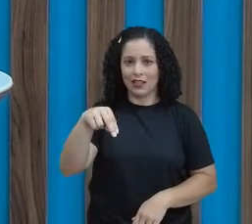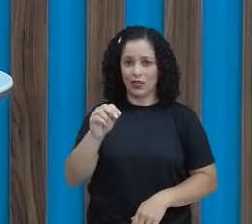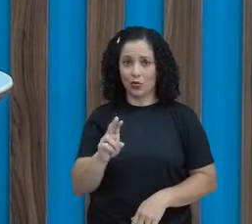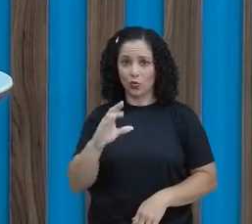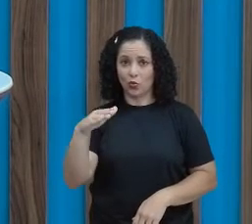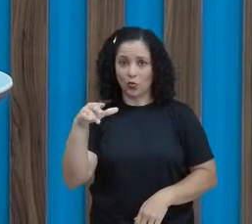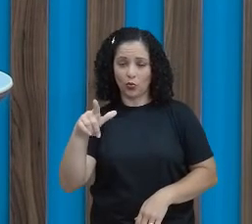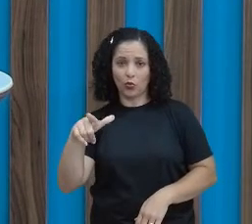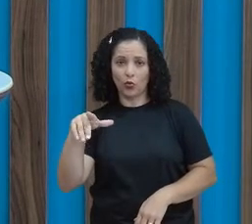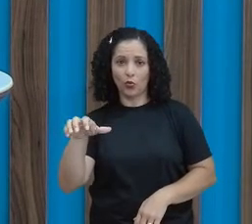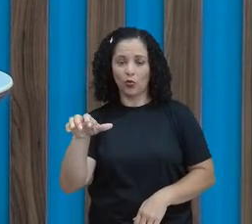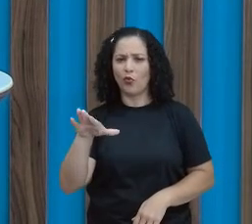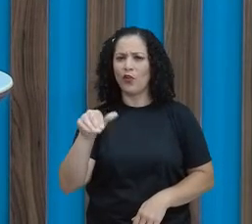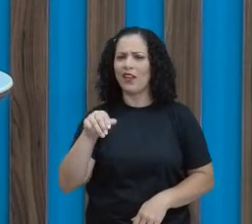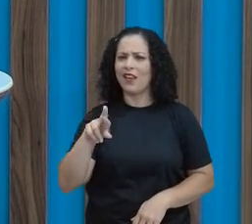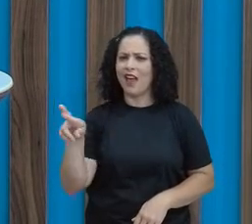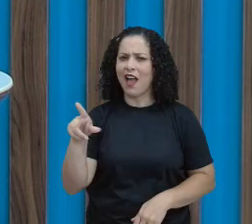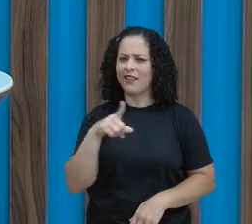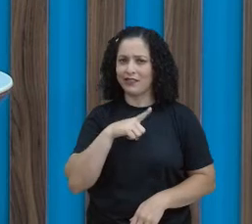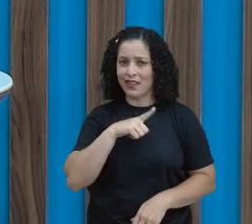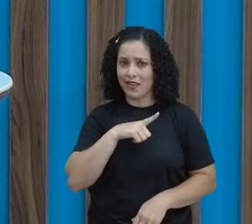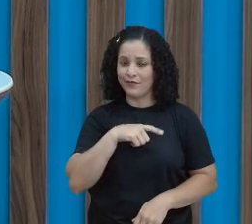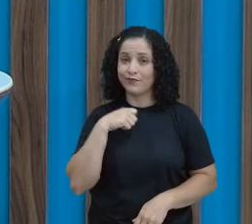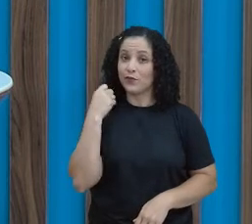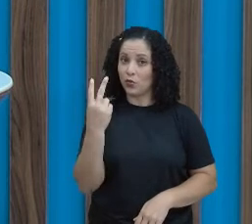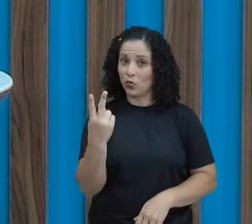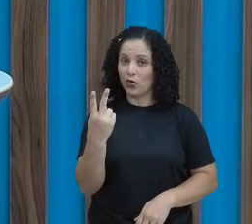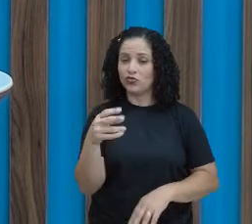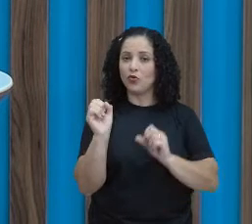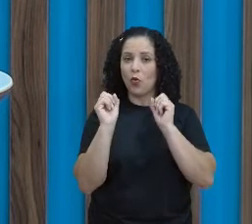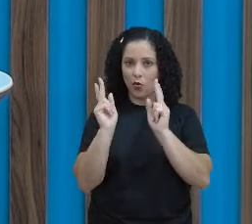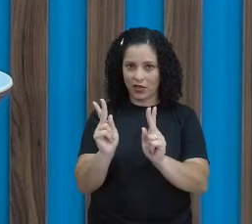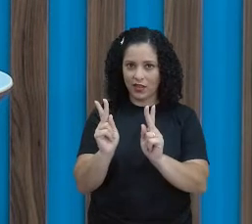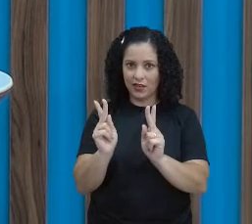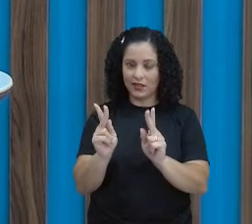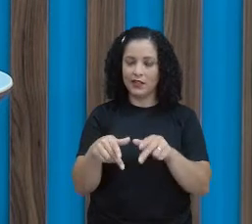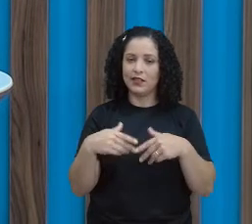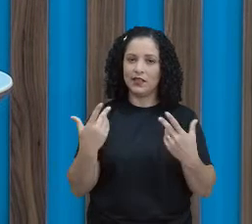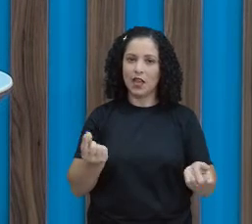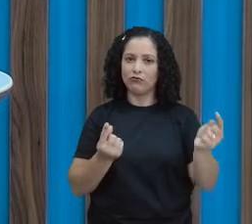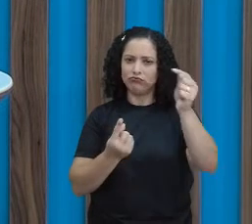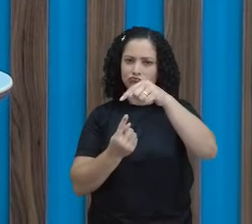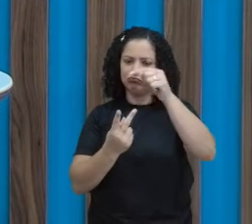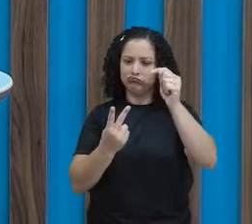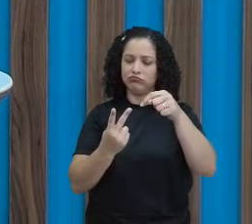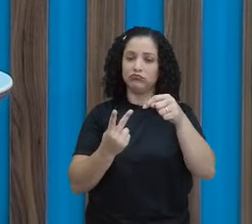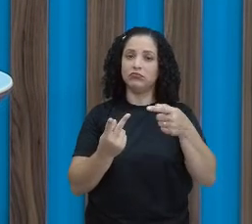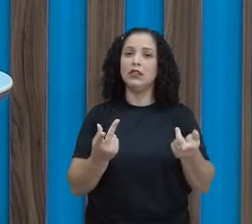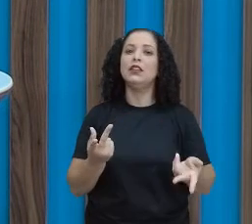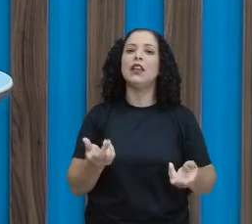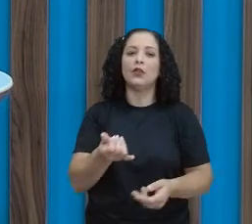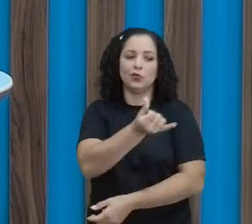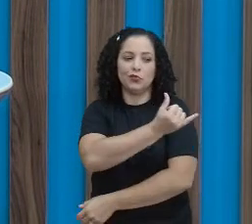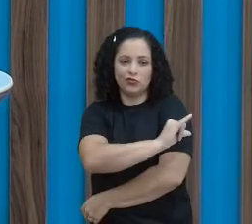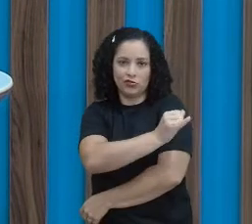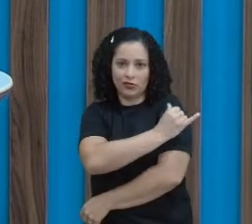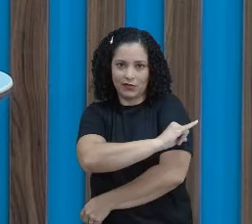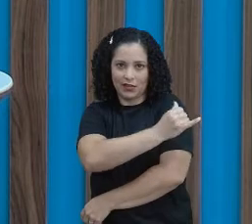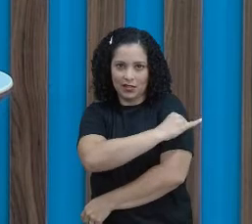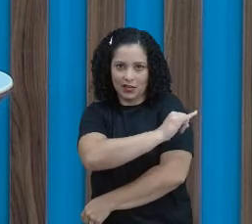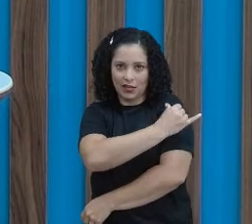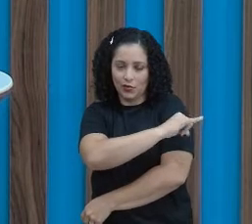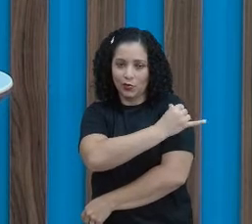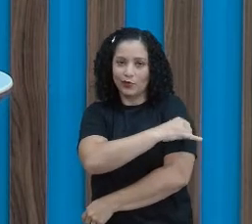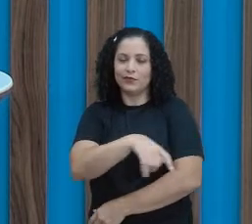nós temos 3 usinas, apenas 2 funcionando, né, que é a Angra 1 e a Angra 2, que fica no Rio de Janeiro. E é